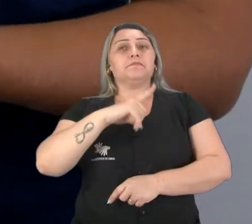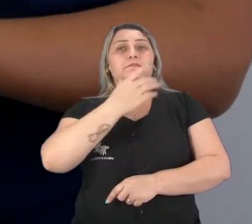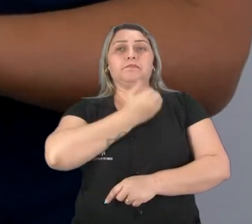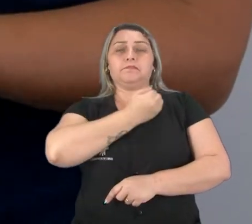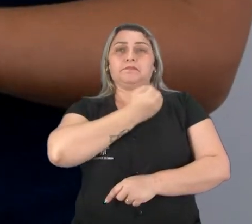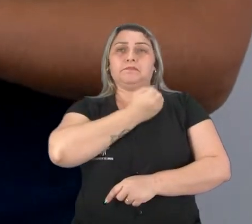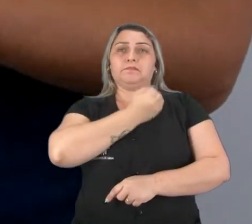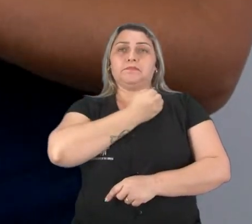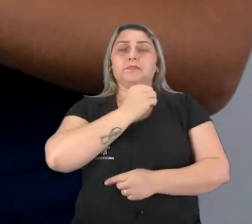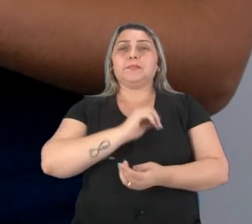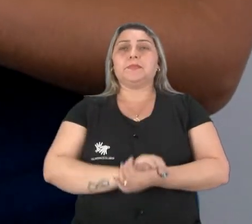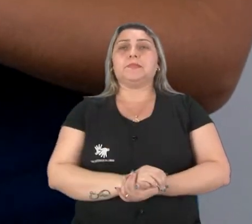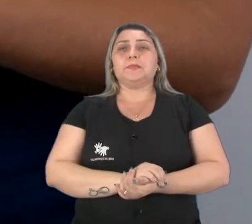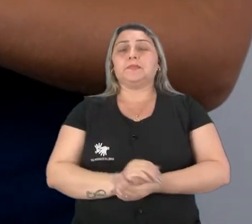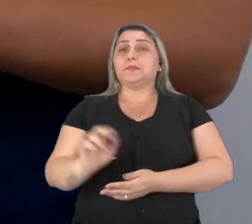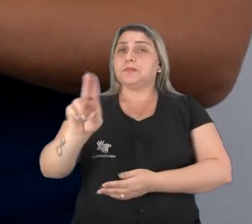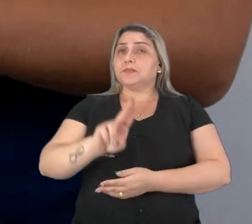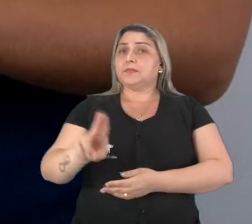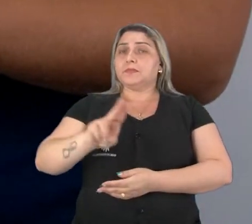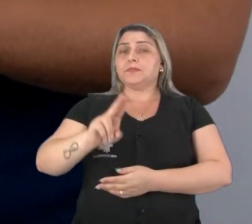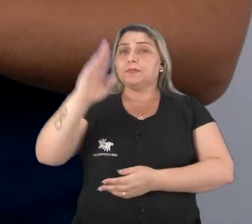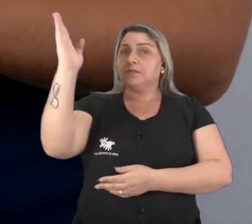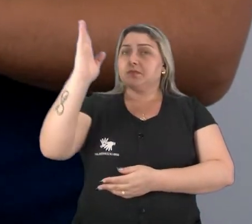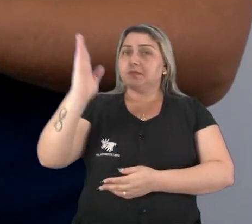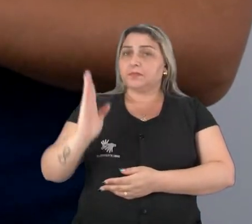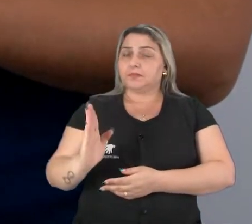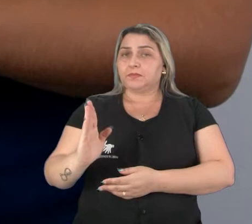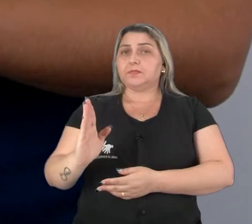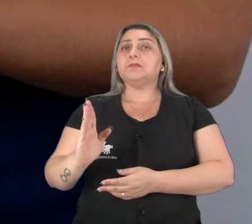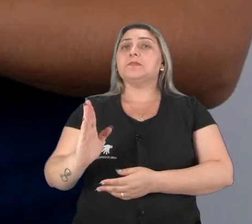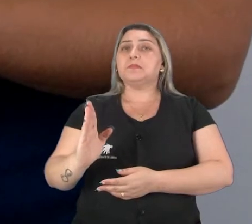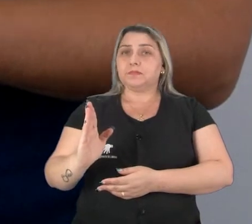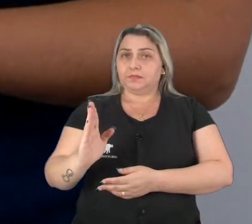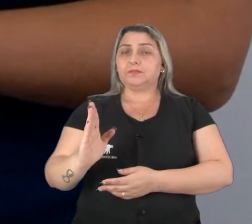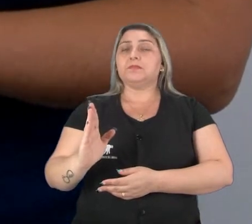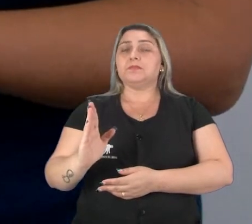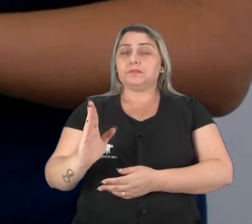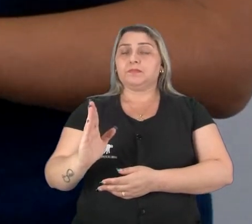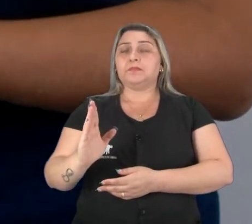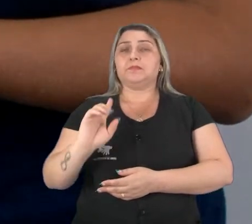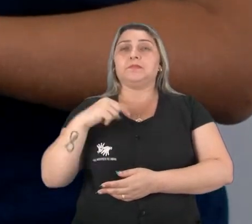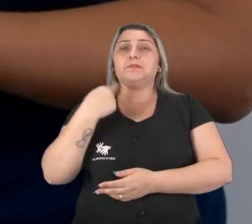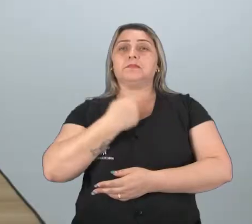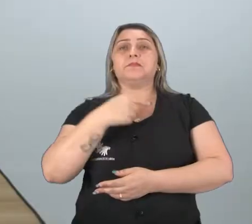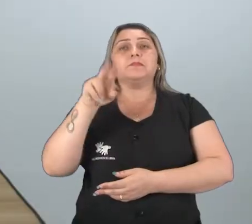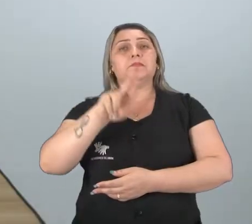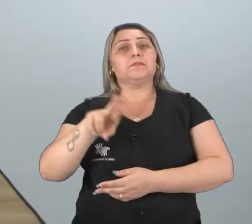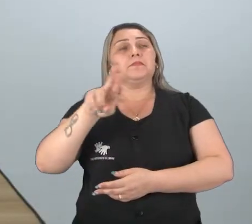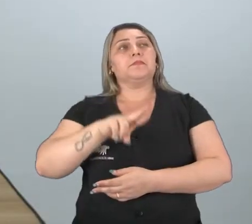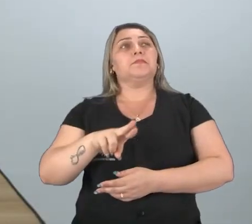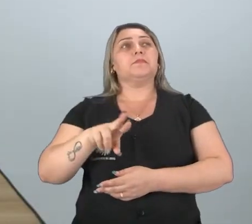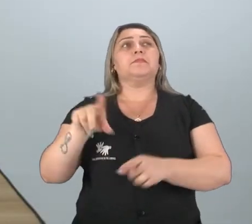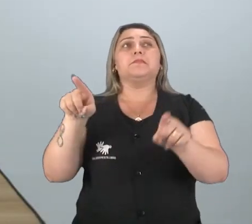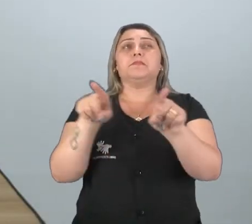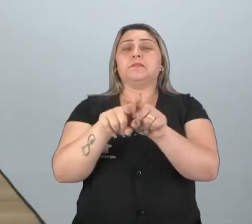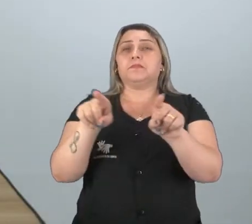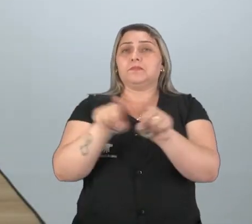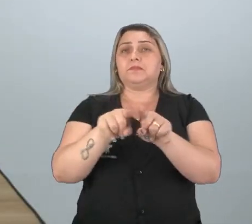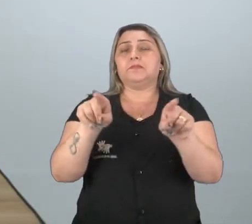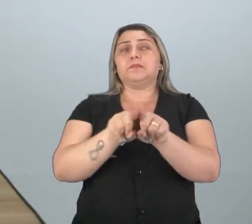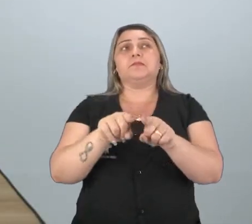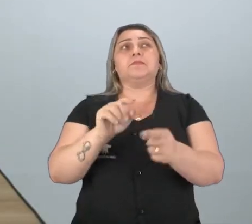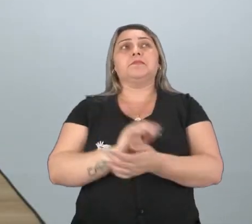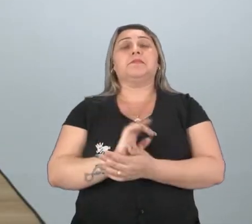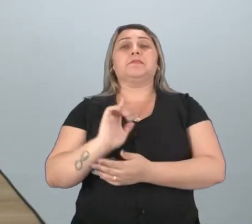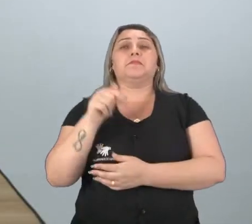numeração que é utilizado no Brasil, onde nós estamos, a nossa numeração que utilizamos, assim também